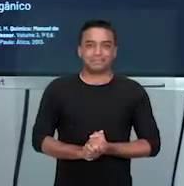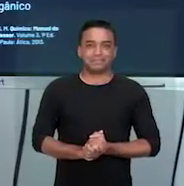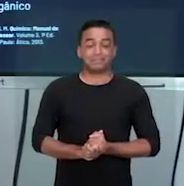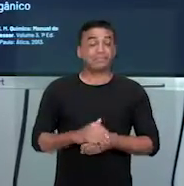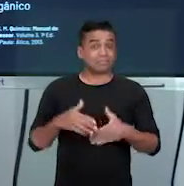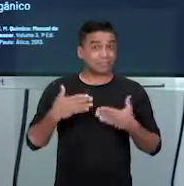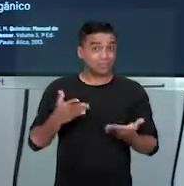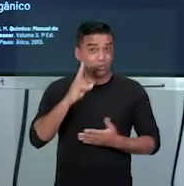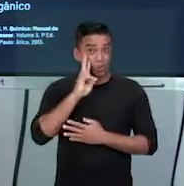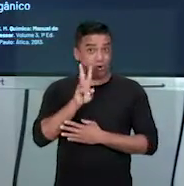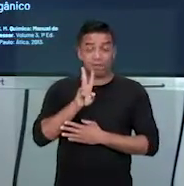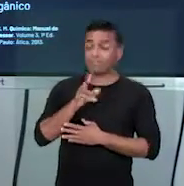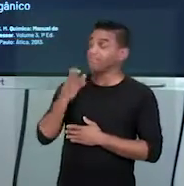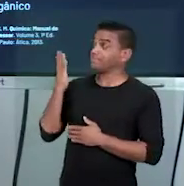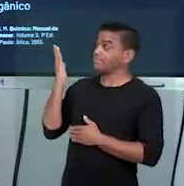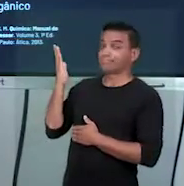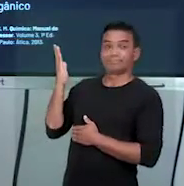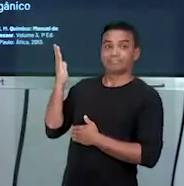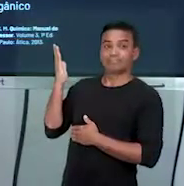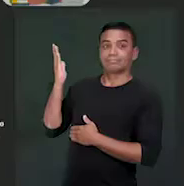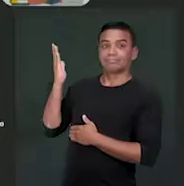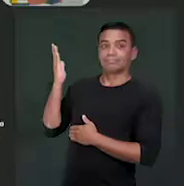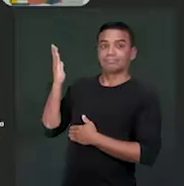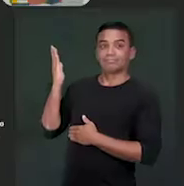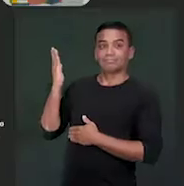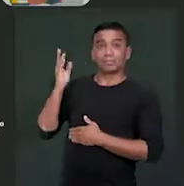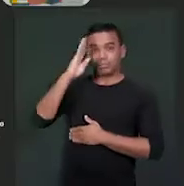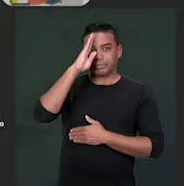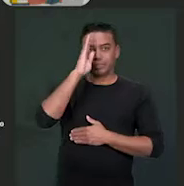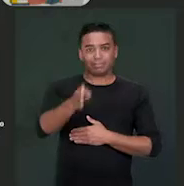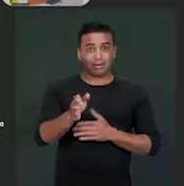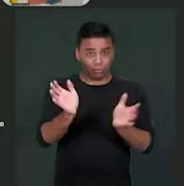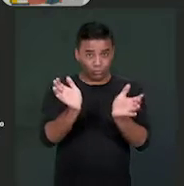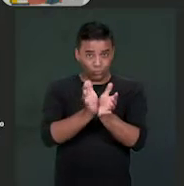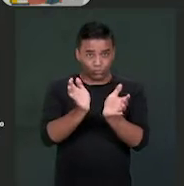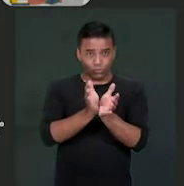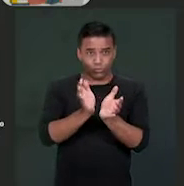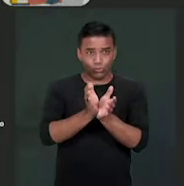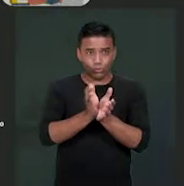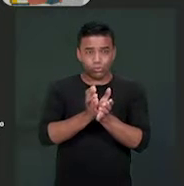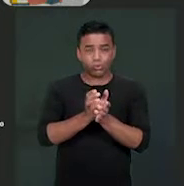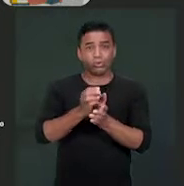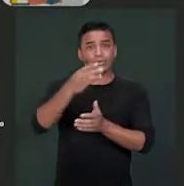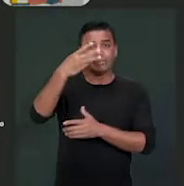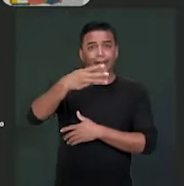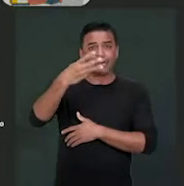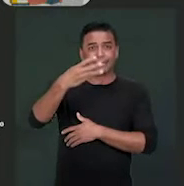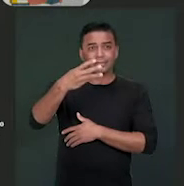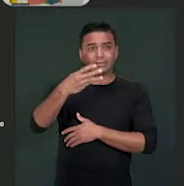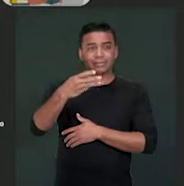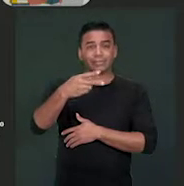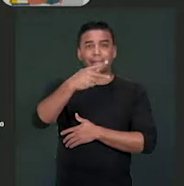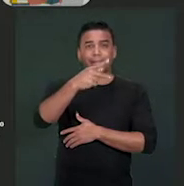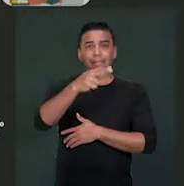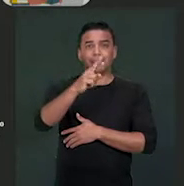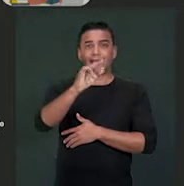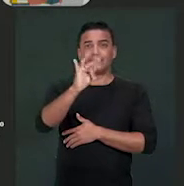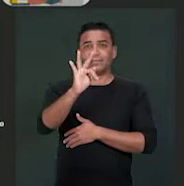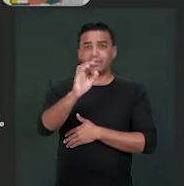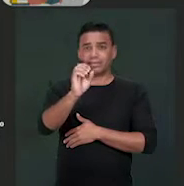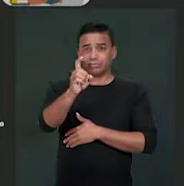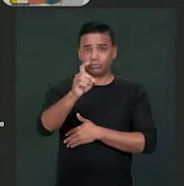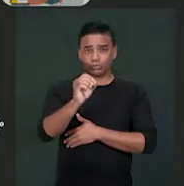Então, olha só, vamos recapitular aqui. Na cadeia principal, nós trabalhamos com esses 3 termos. Prefixo para falar